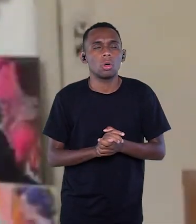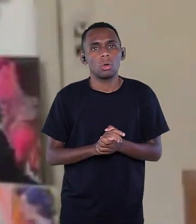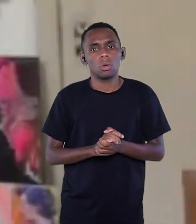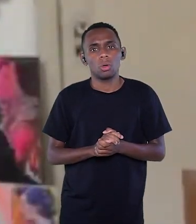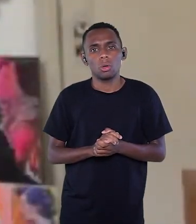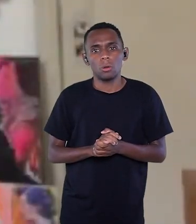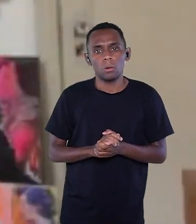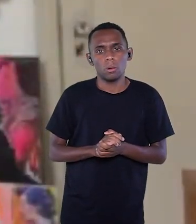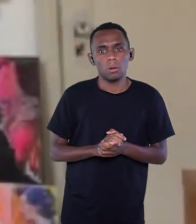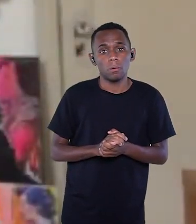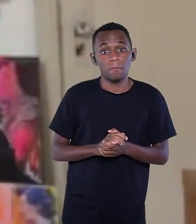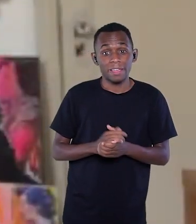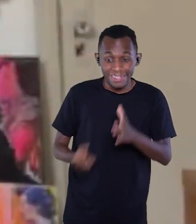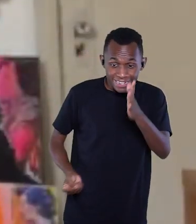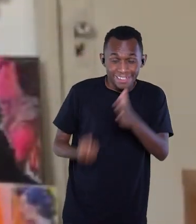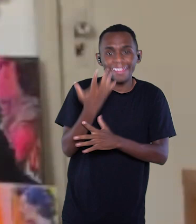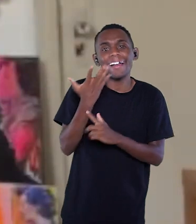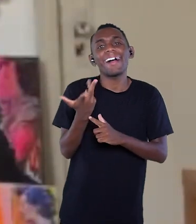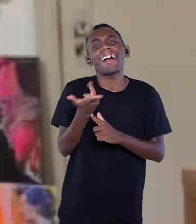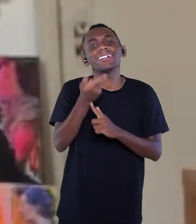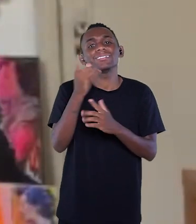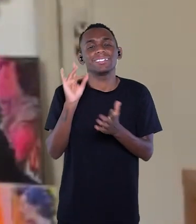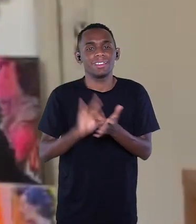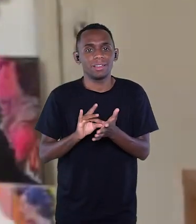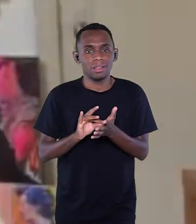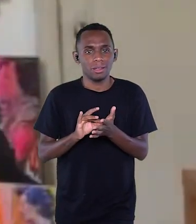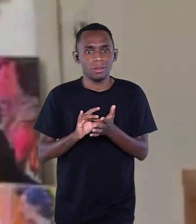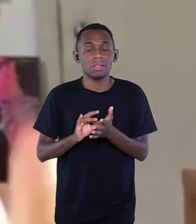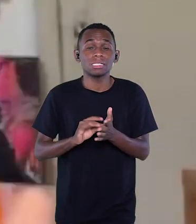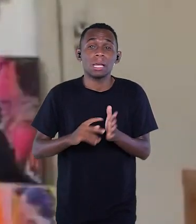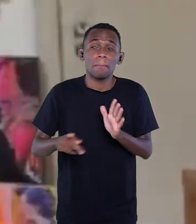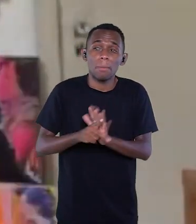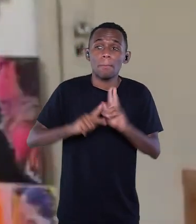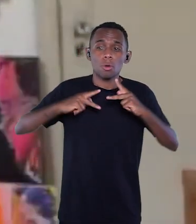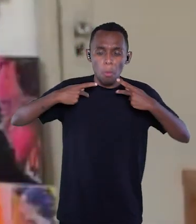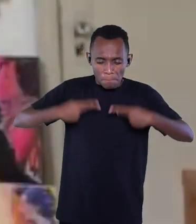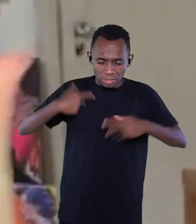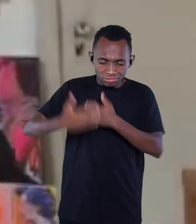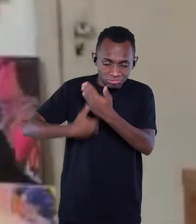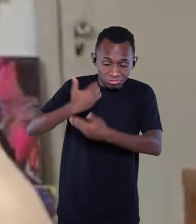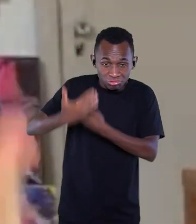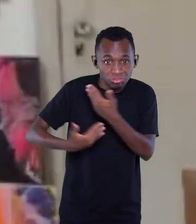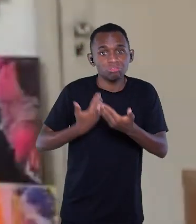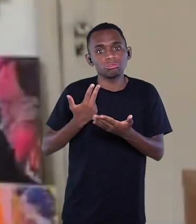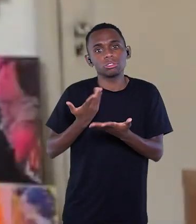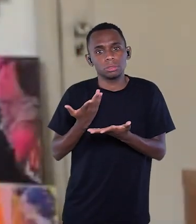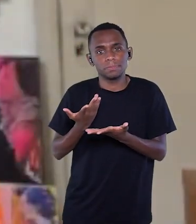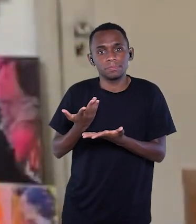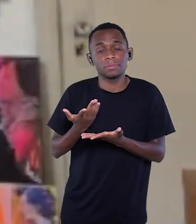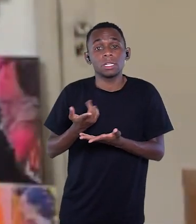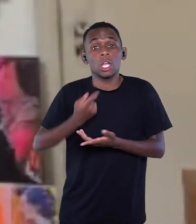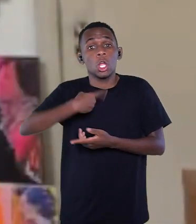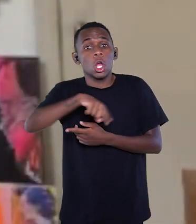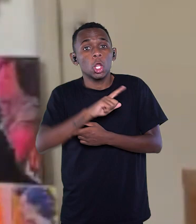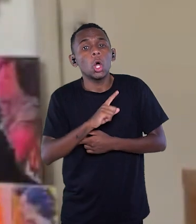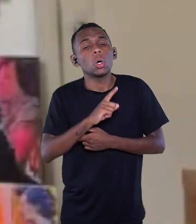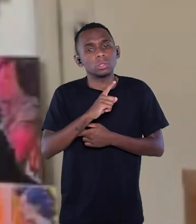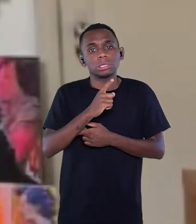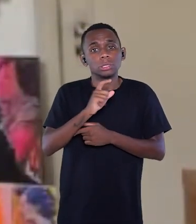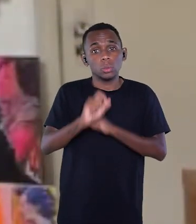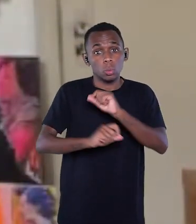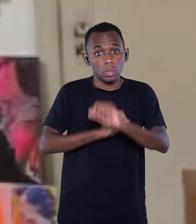fazer arte, assim, um pouco, sabe? Esse lugar de humanização, talvez, assim, desse cultivo, que a